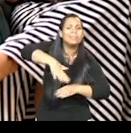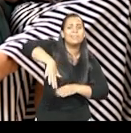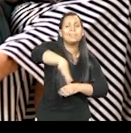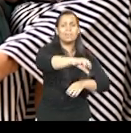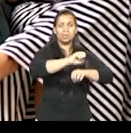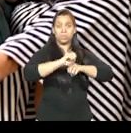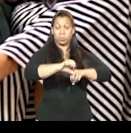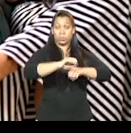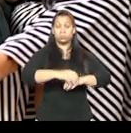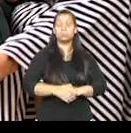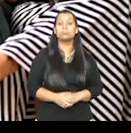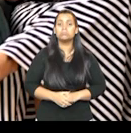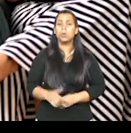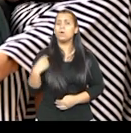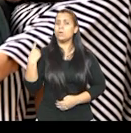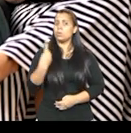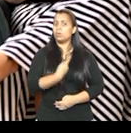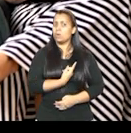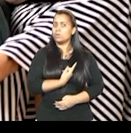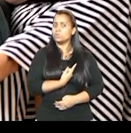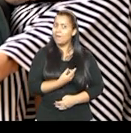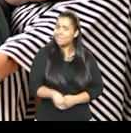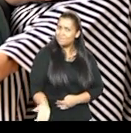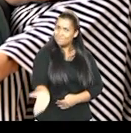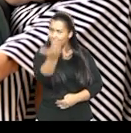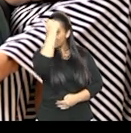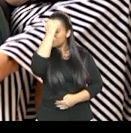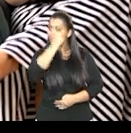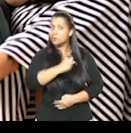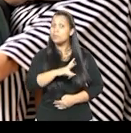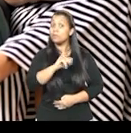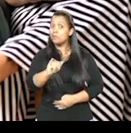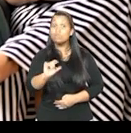comigo e vamos mergulhar em um dos seus contos.